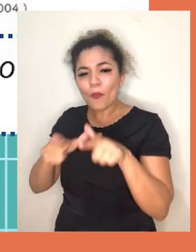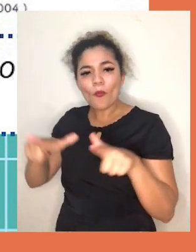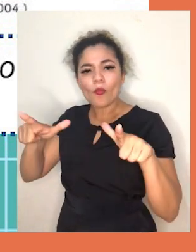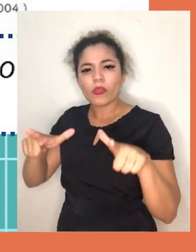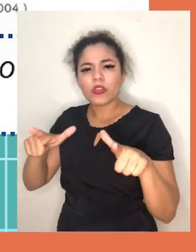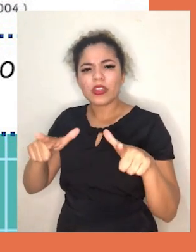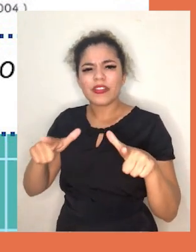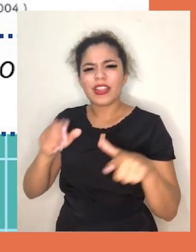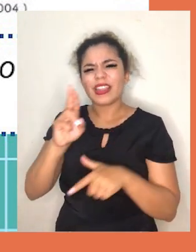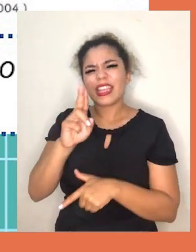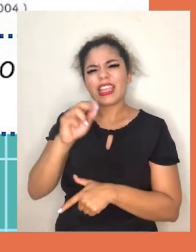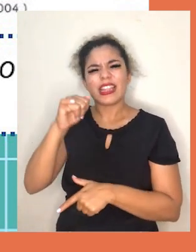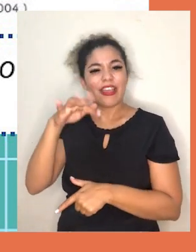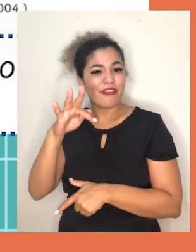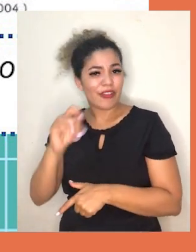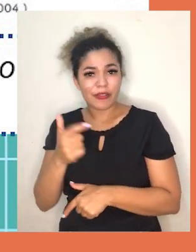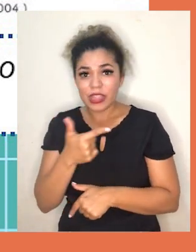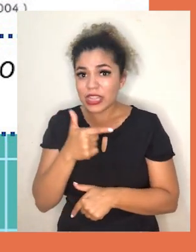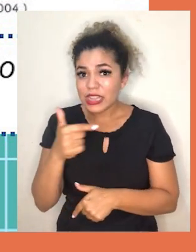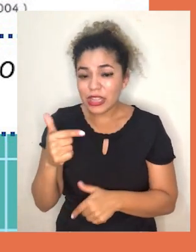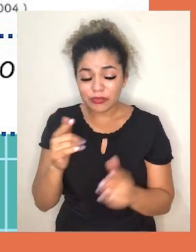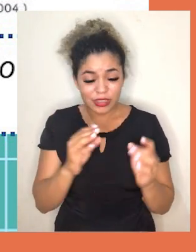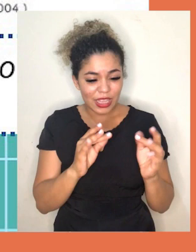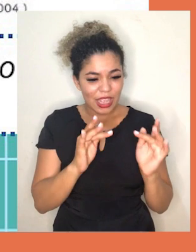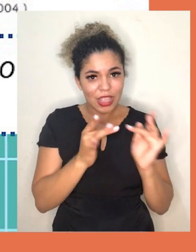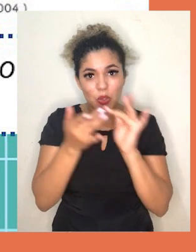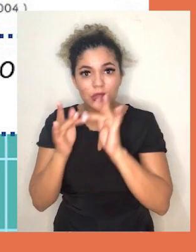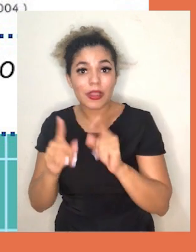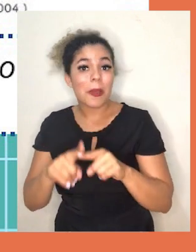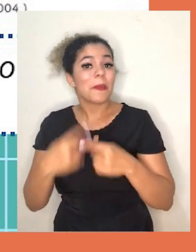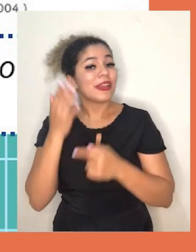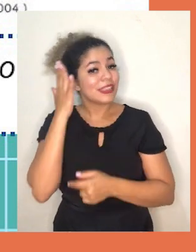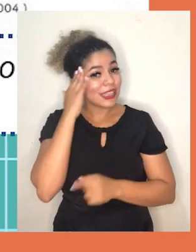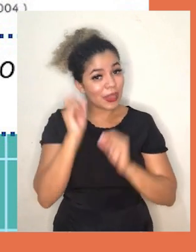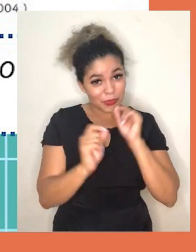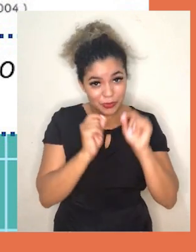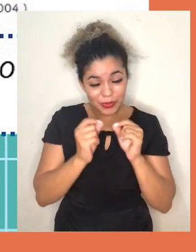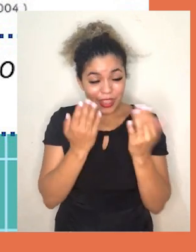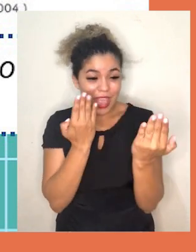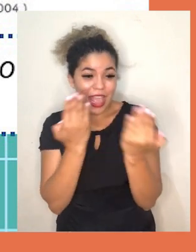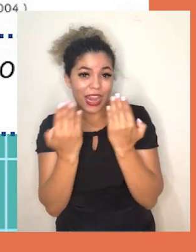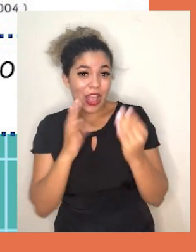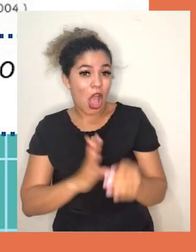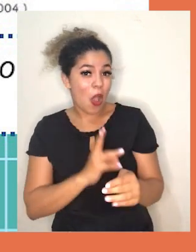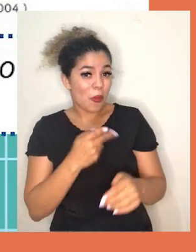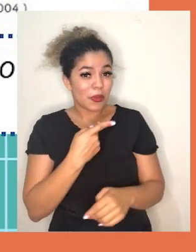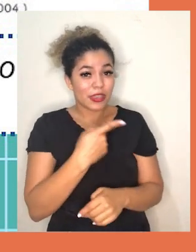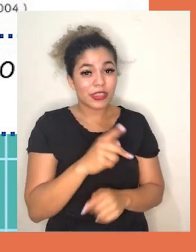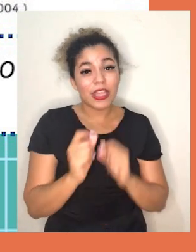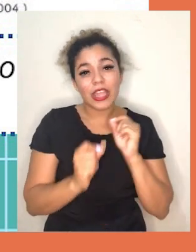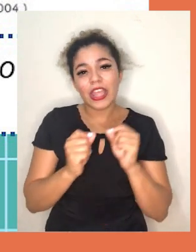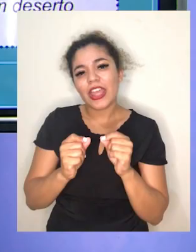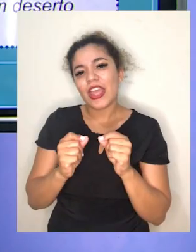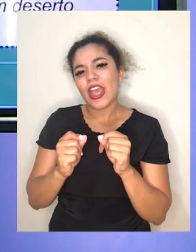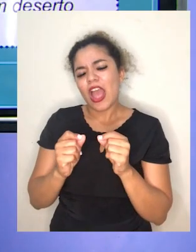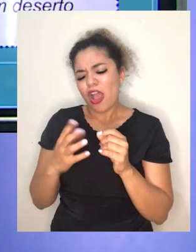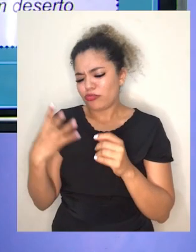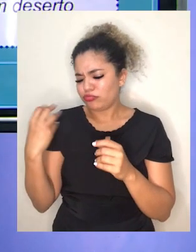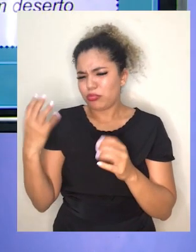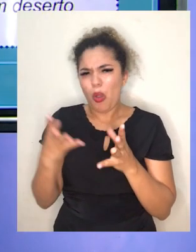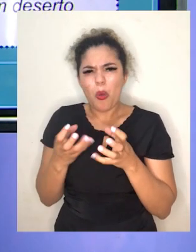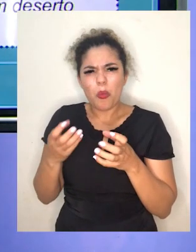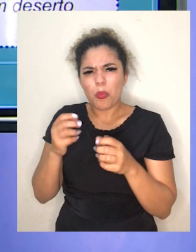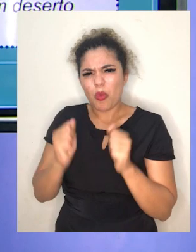num deserto inefável. Não existe conectivo, mas a gente sabe que ele comparou o amor a uma caravana